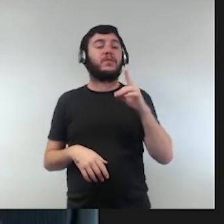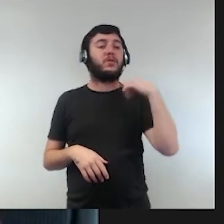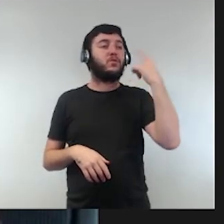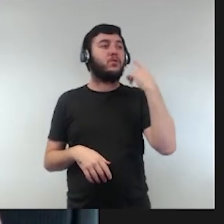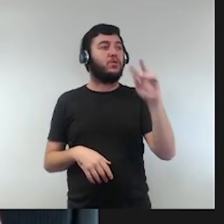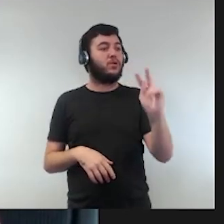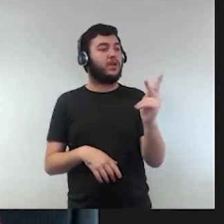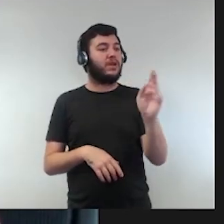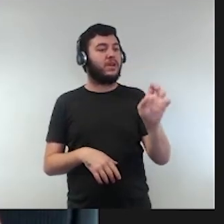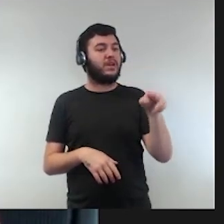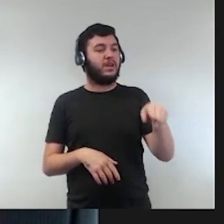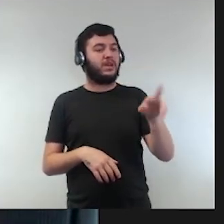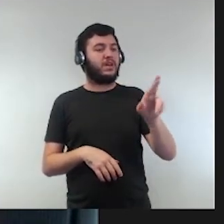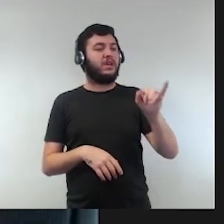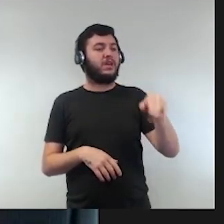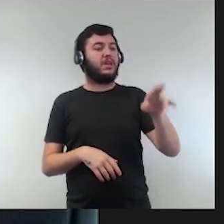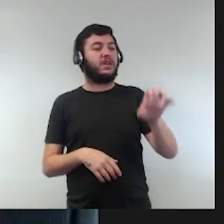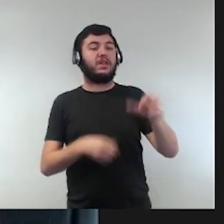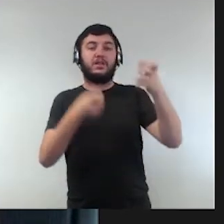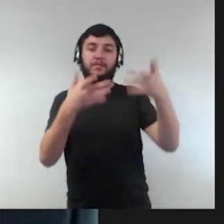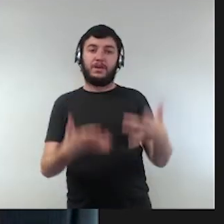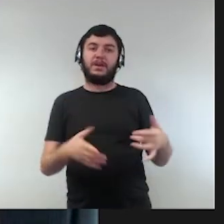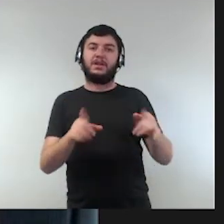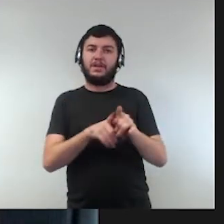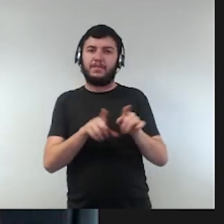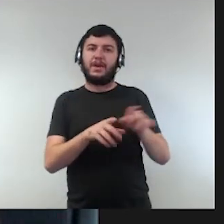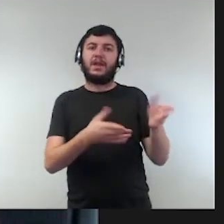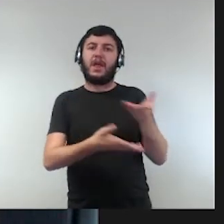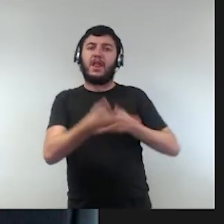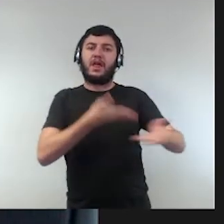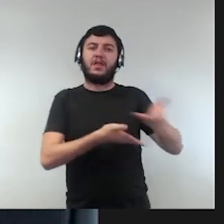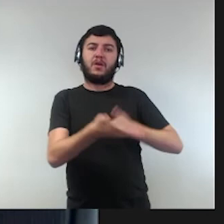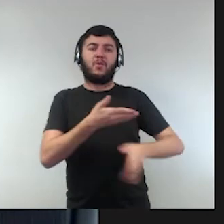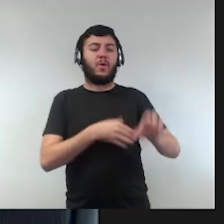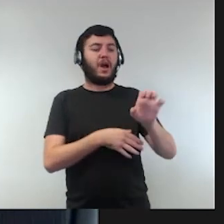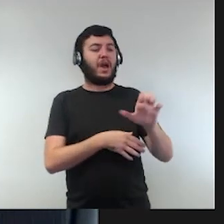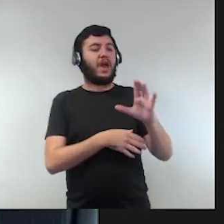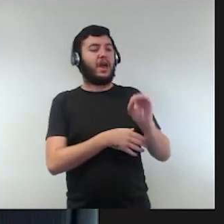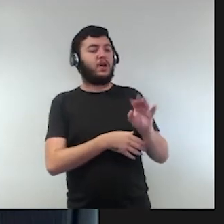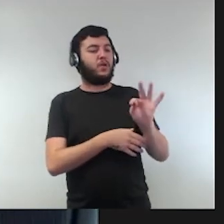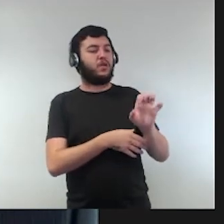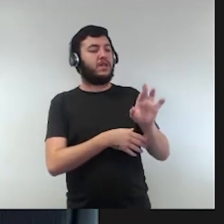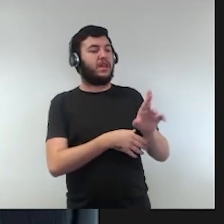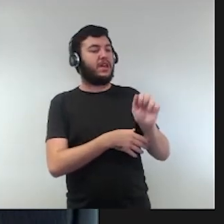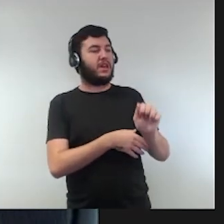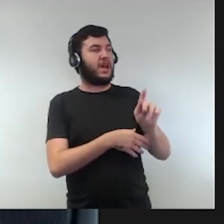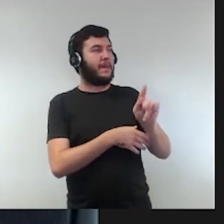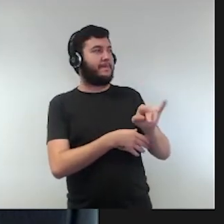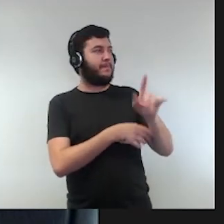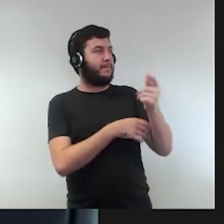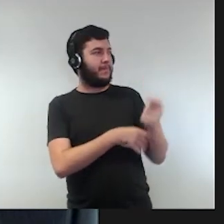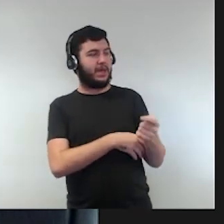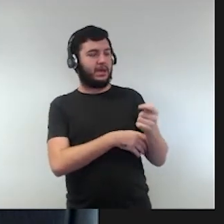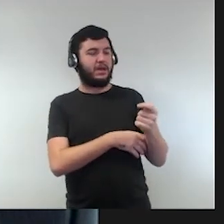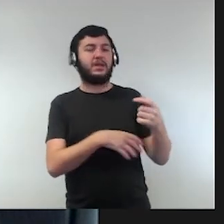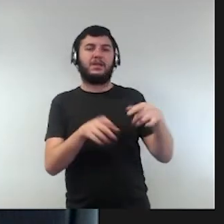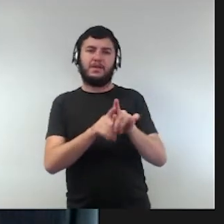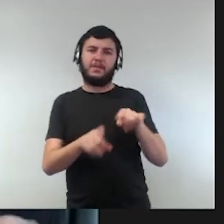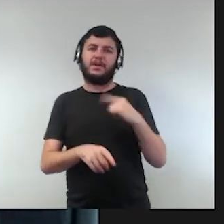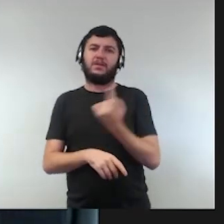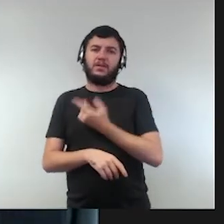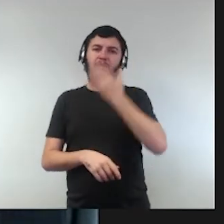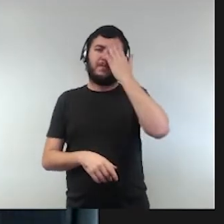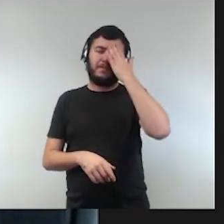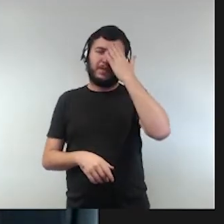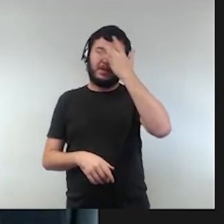tem relação com a ecoterapia também. São realidades, são experiências que as pessoas precisam ter para